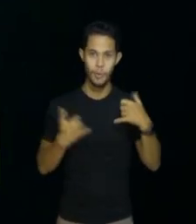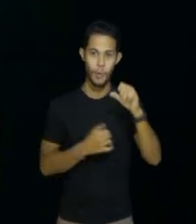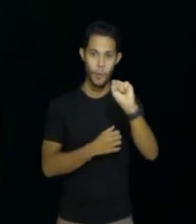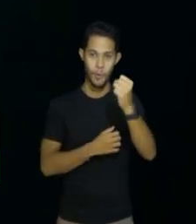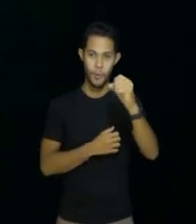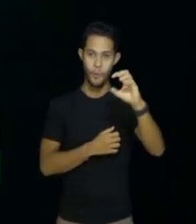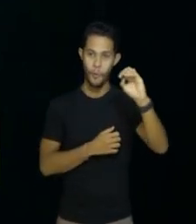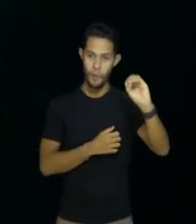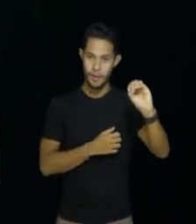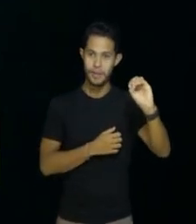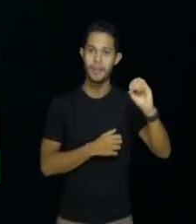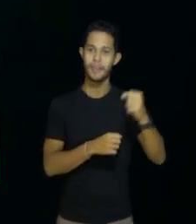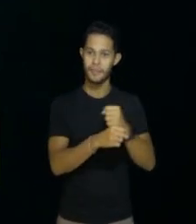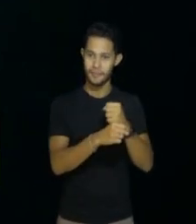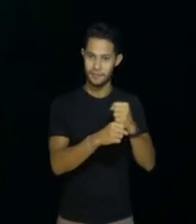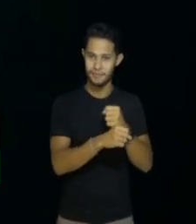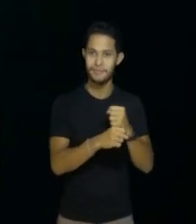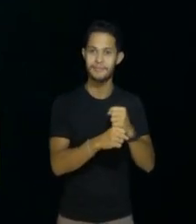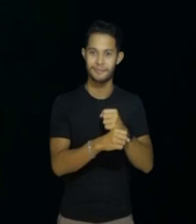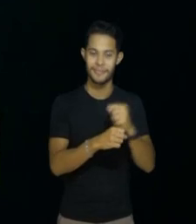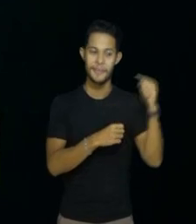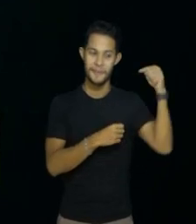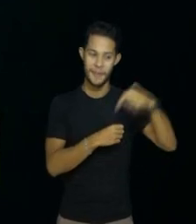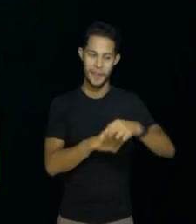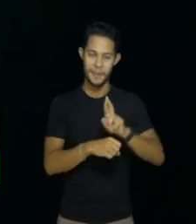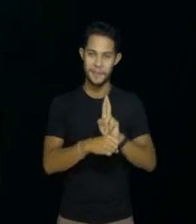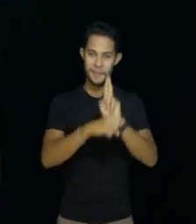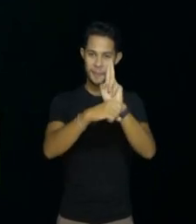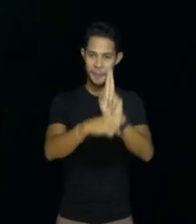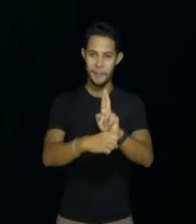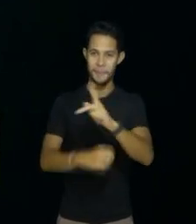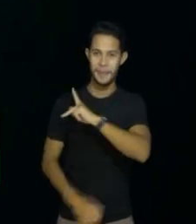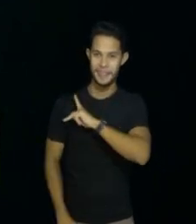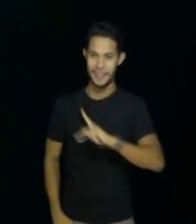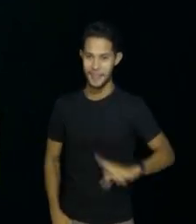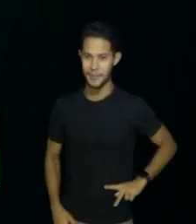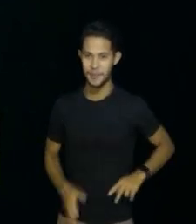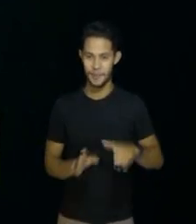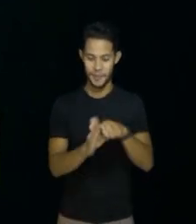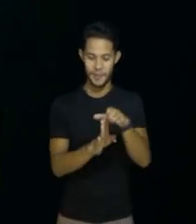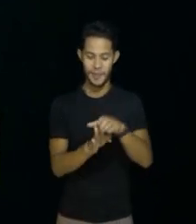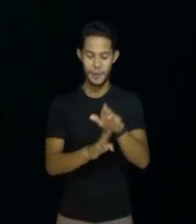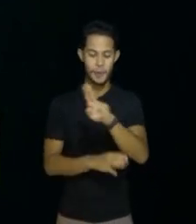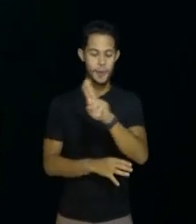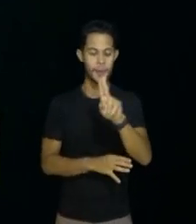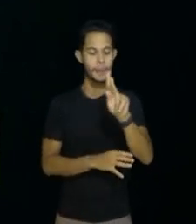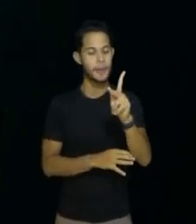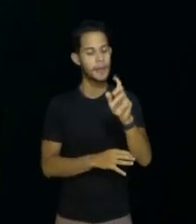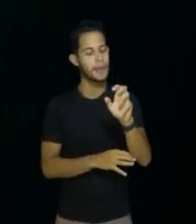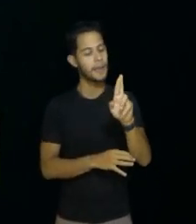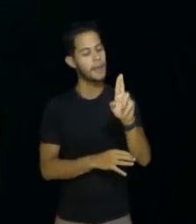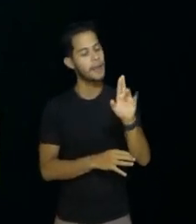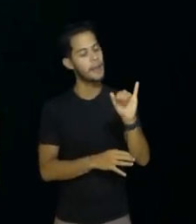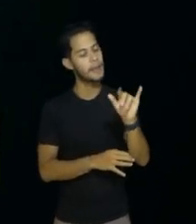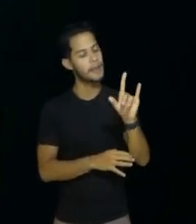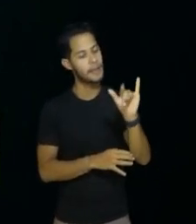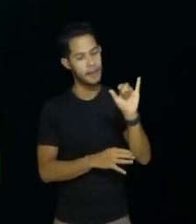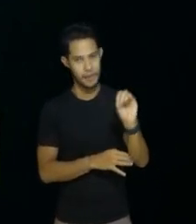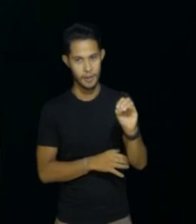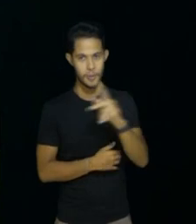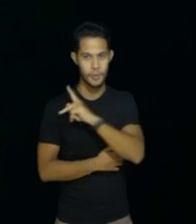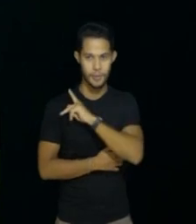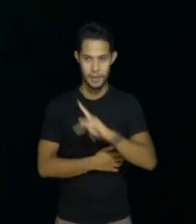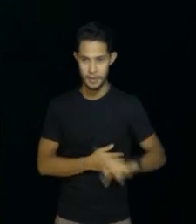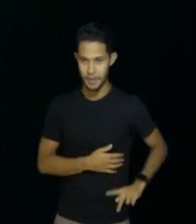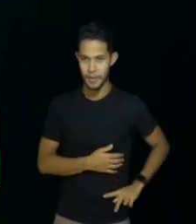aqui representada pelo meu querido Ercílio, presidente do Conselho, Ercílio Schmidt, pelo presidente executivo, Osnildo